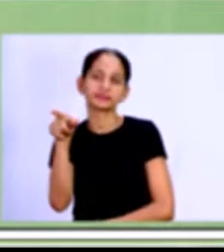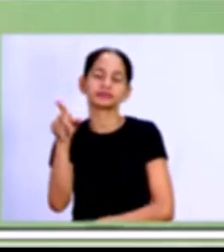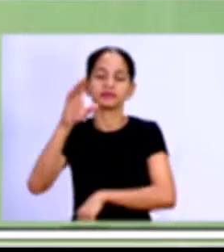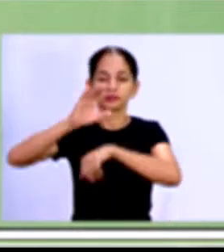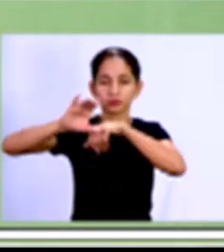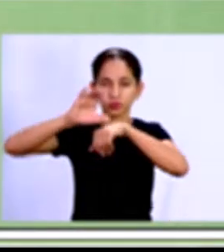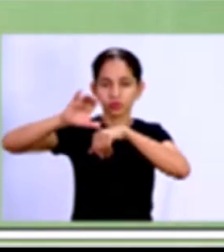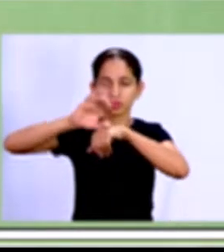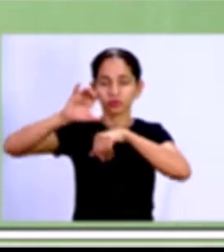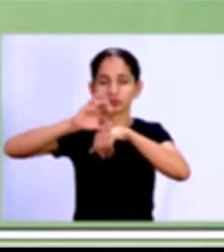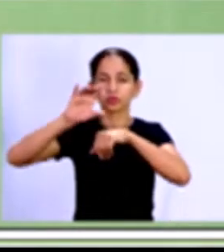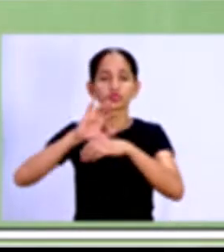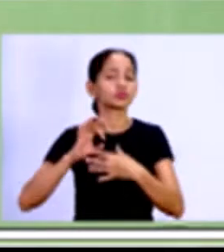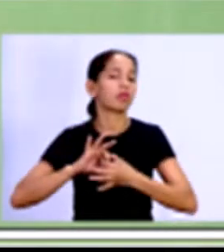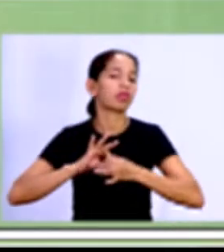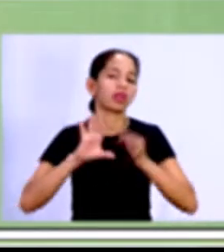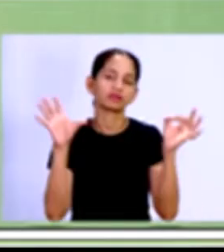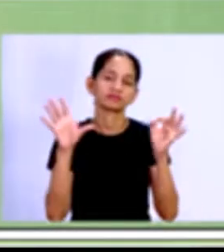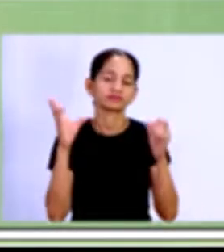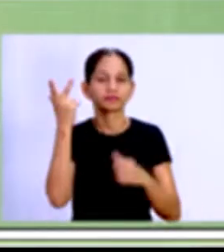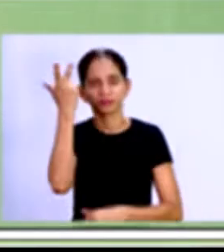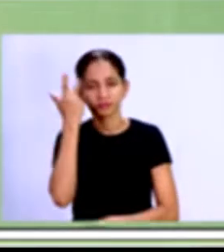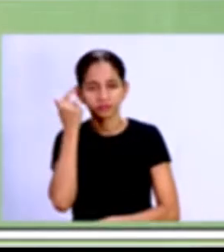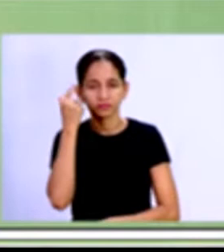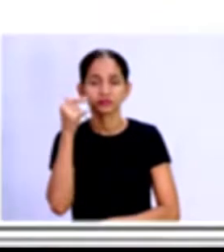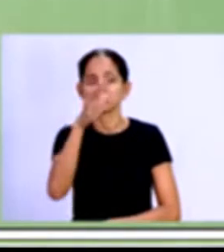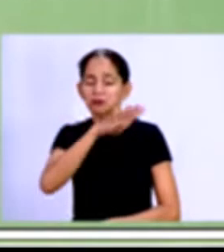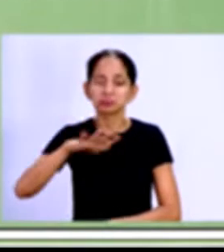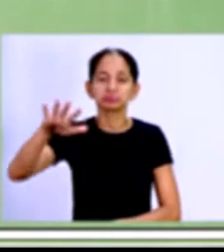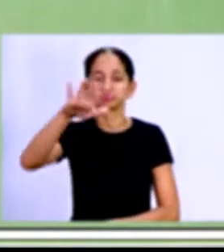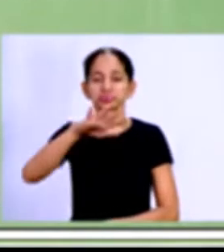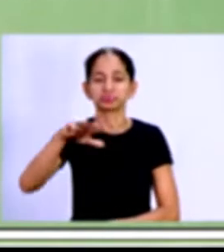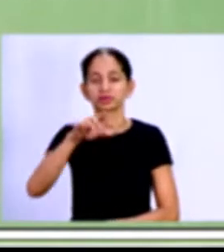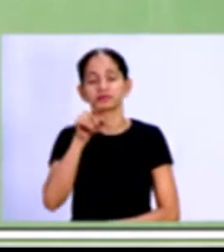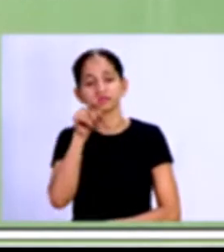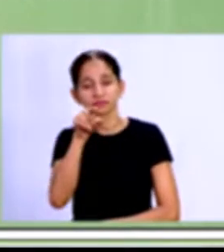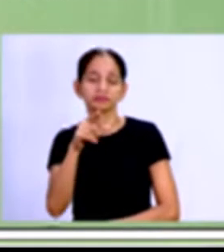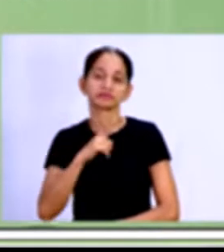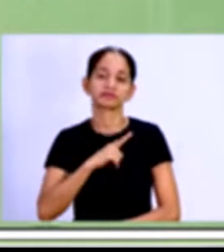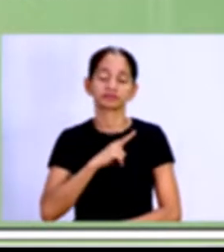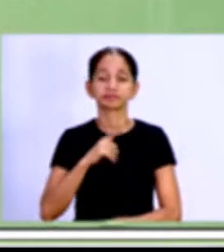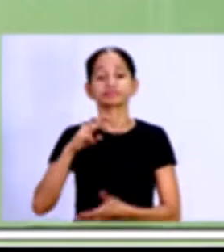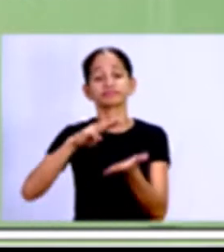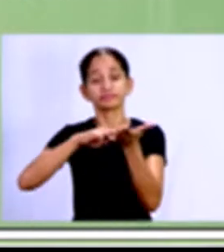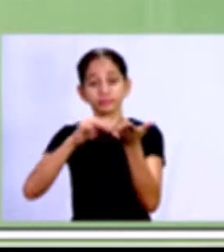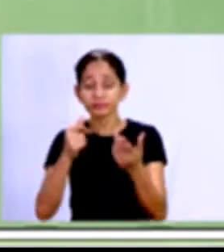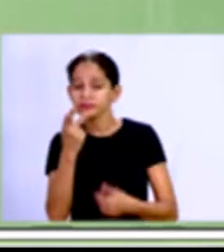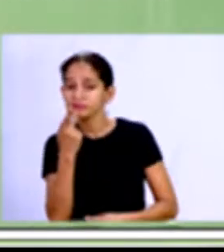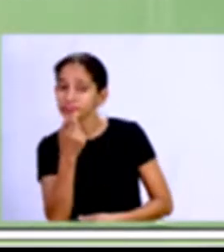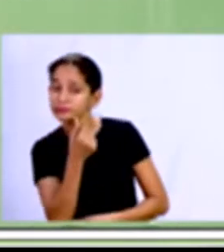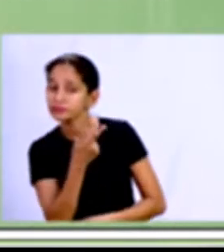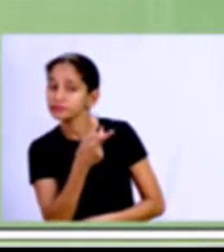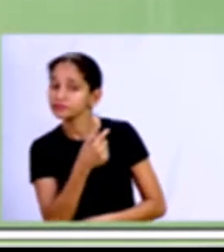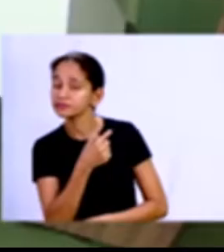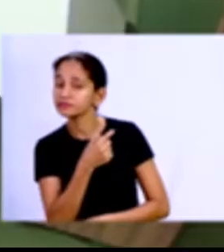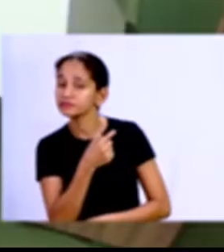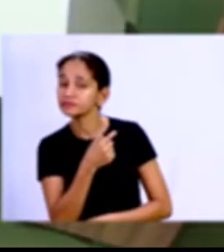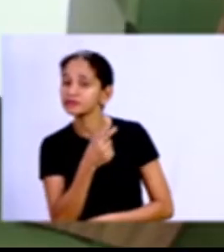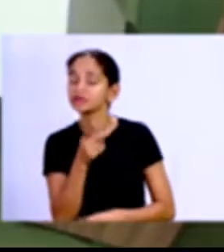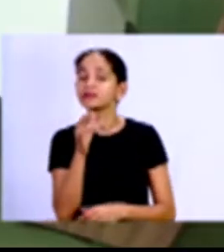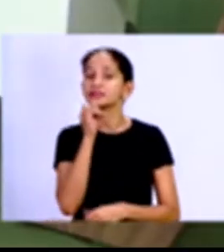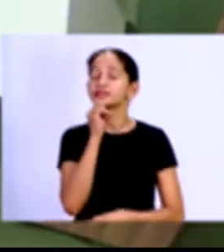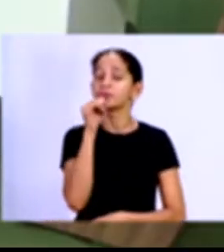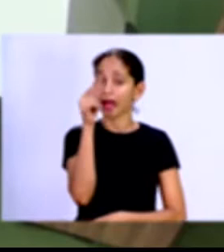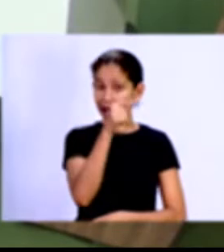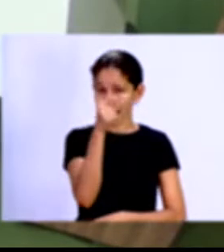para cursos livres. Então, quando você tem essa metodologia? Diga, professor Johnimar.